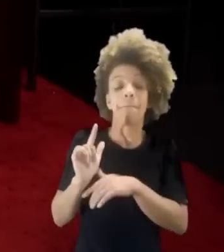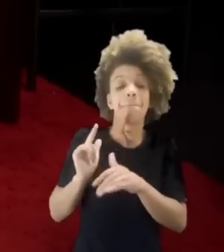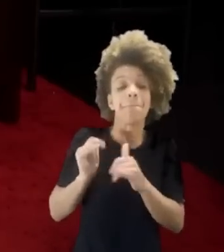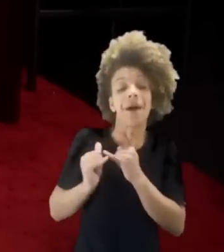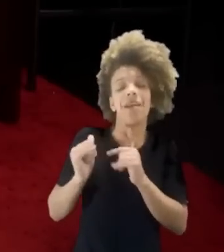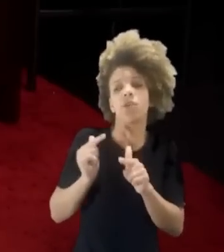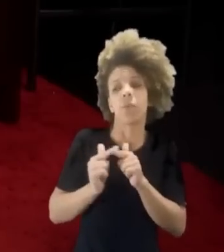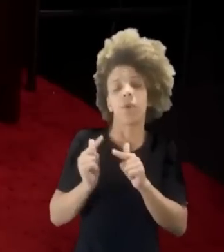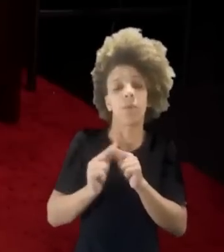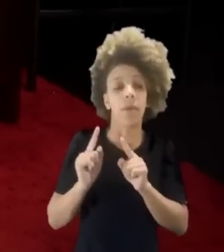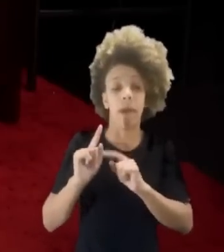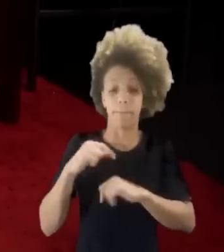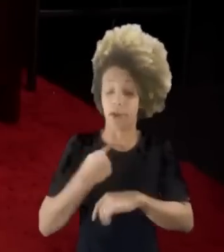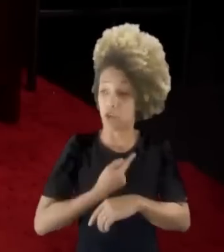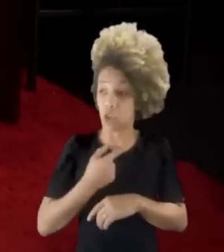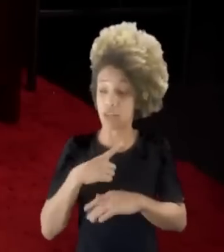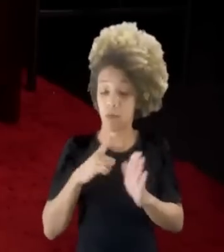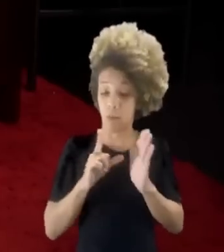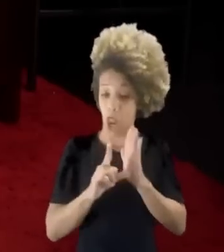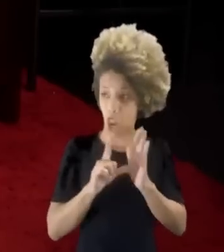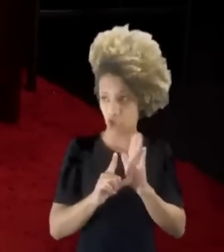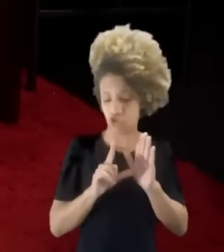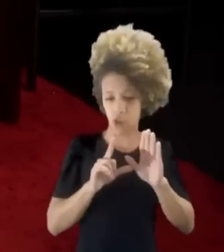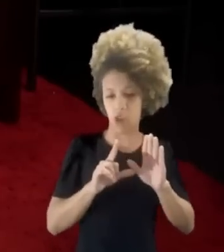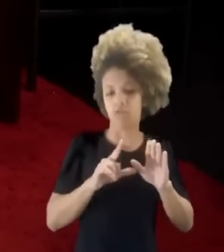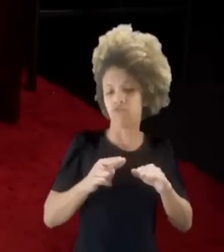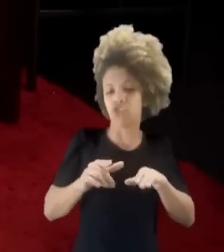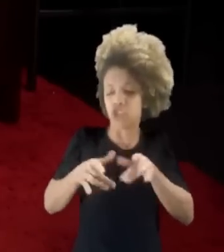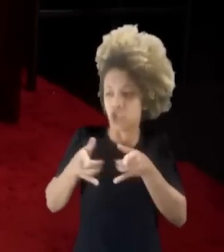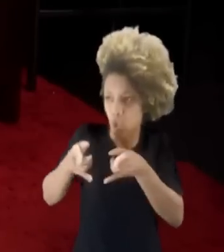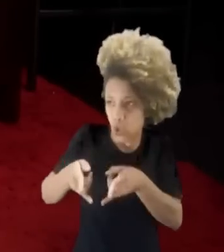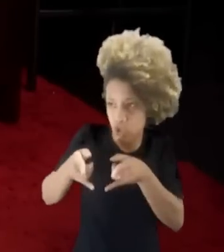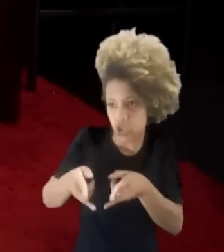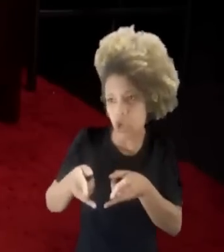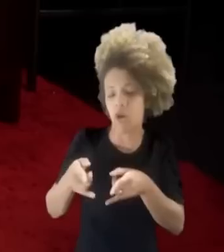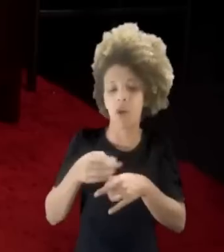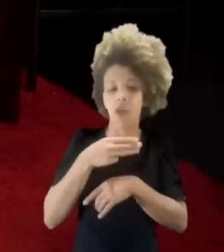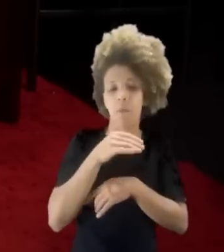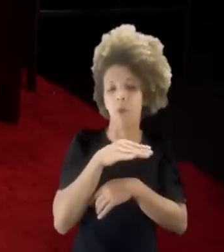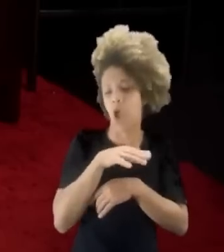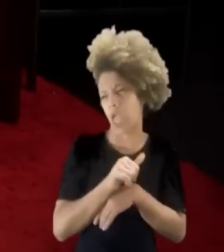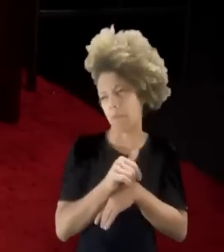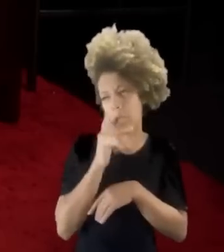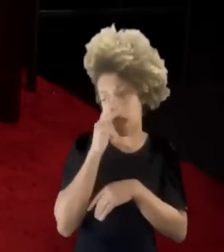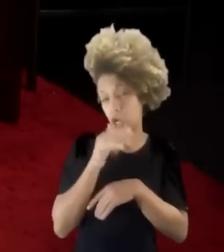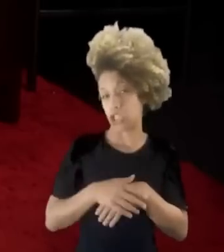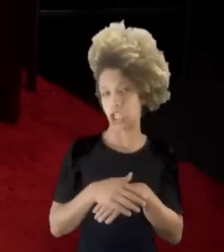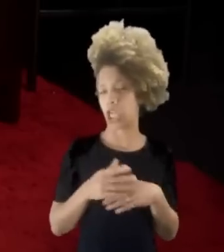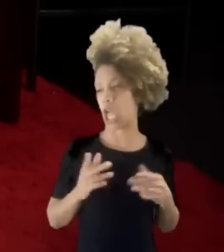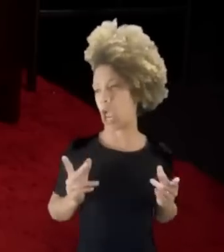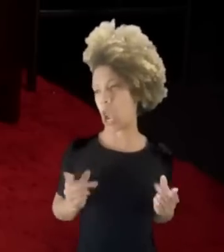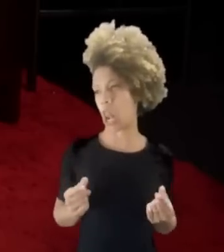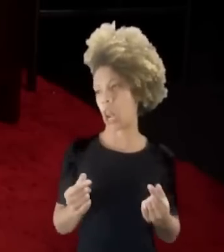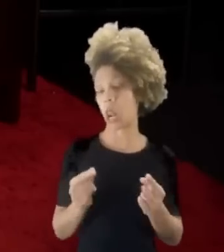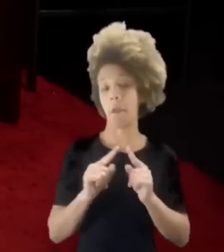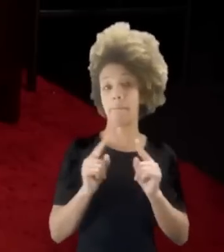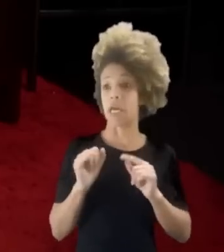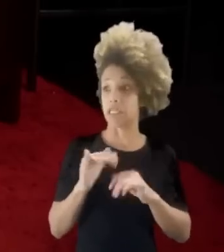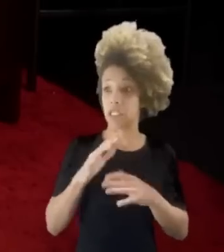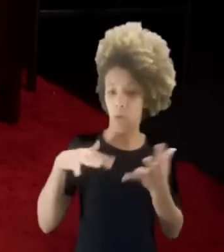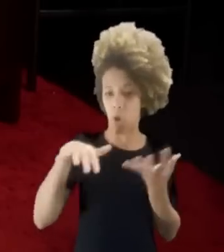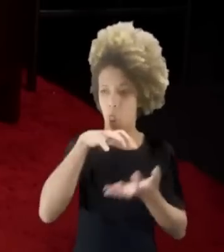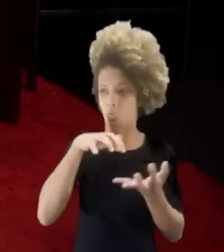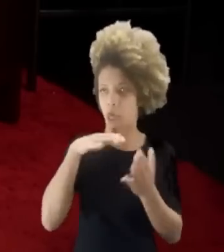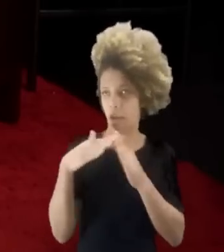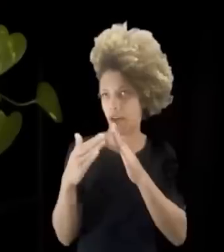problema pra nós é o cara que tem uma um uma loja de colchão em Moema ganha 30 mil por mês e ele acha que ele é o pai não é tudo tremer um pouquinho ele cai na favela entendeu